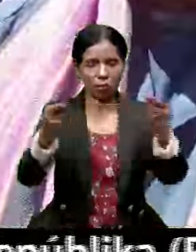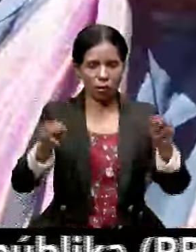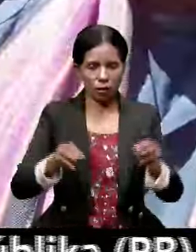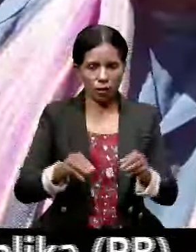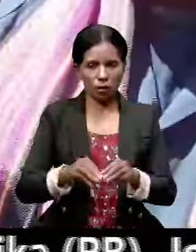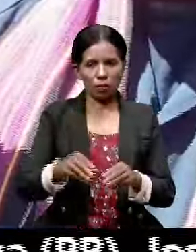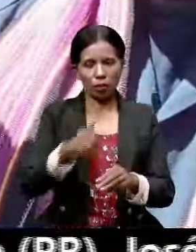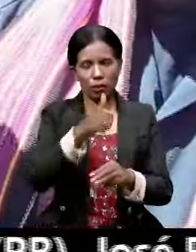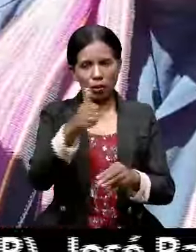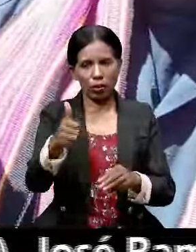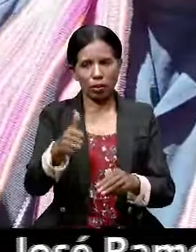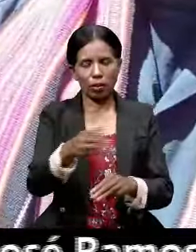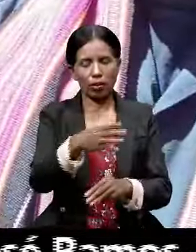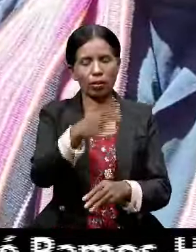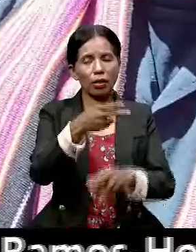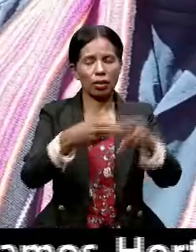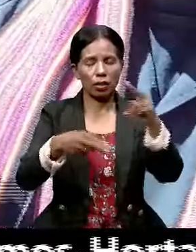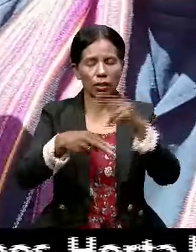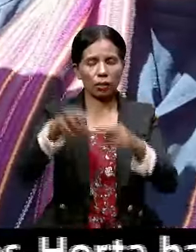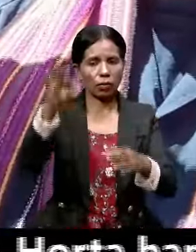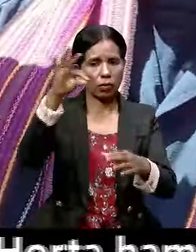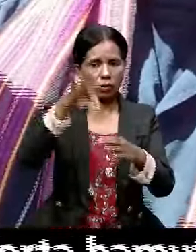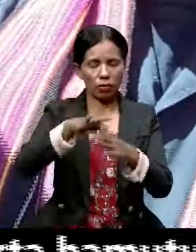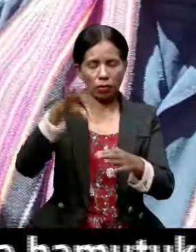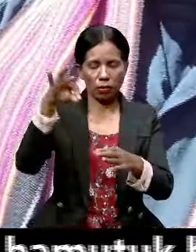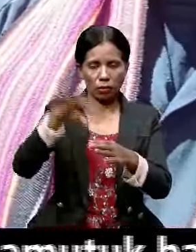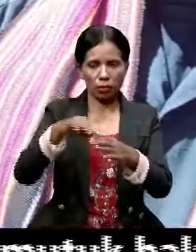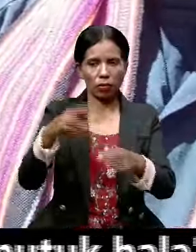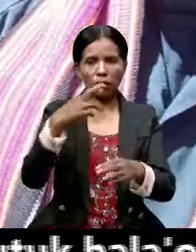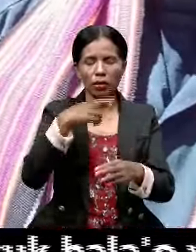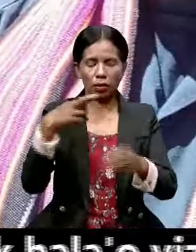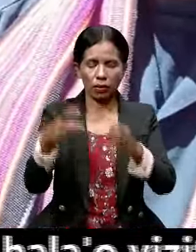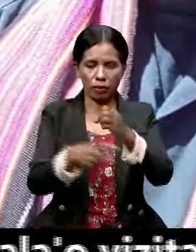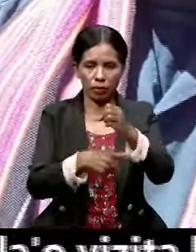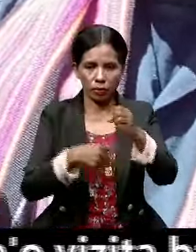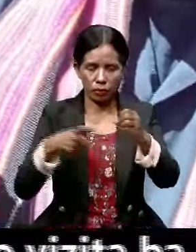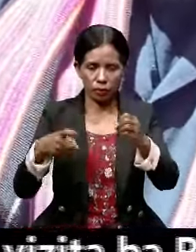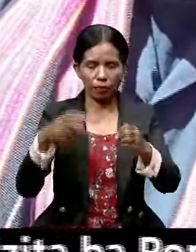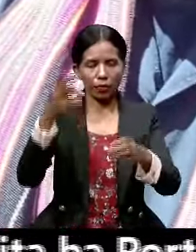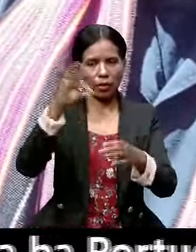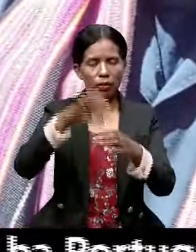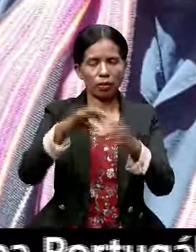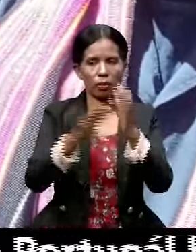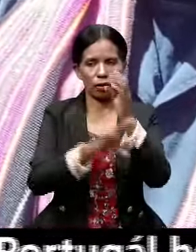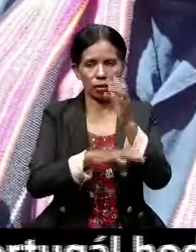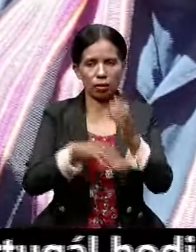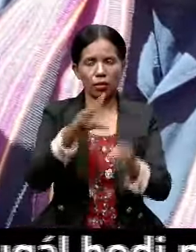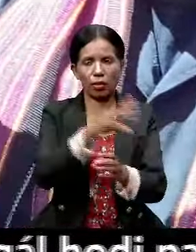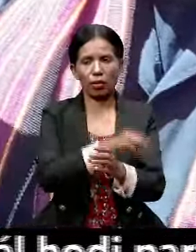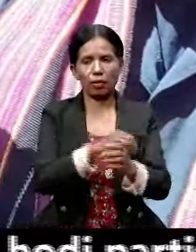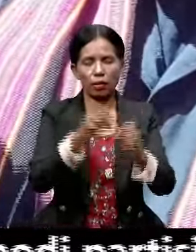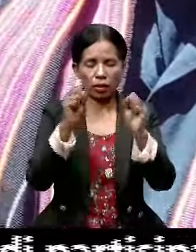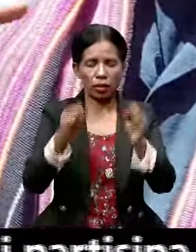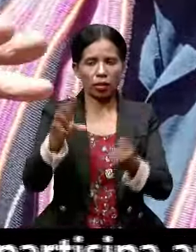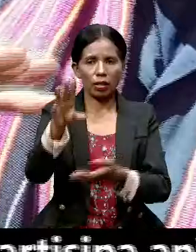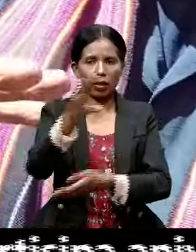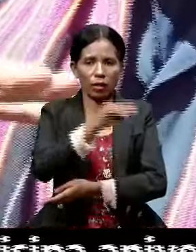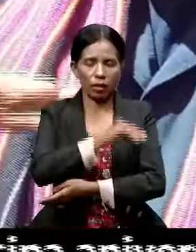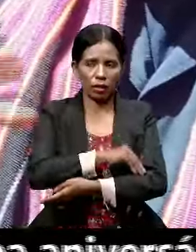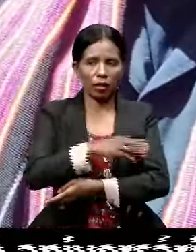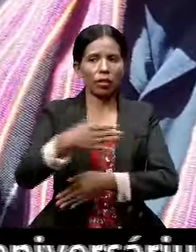fatin. Liman tamanatar, tamatos, tamabe, hake